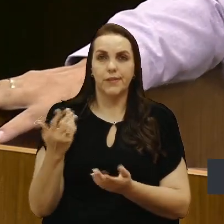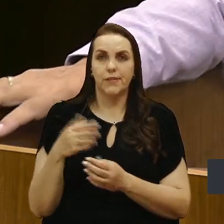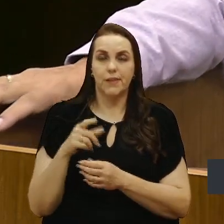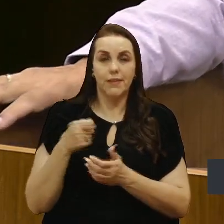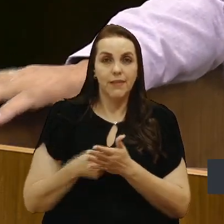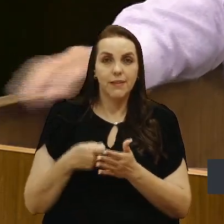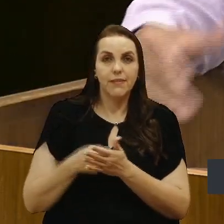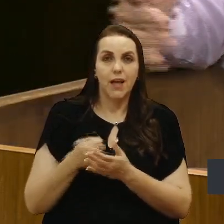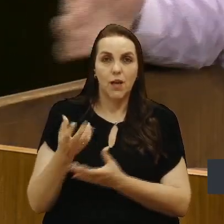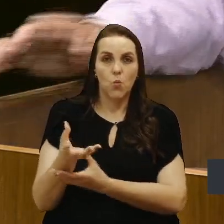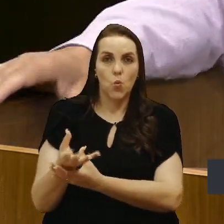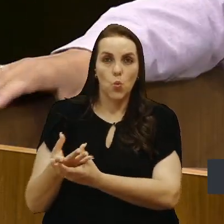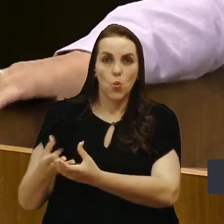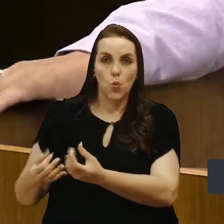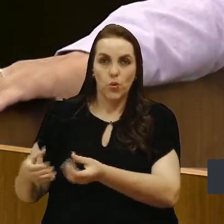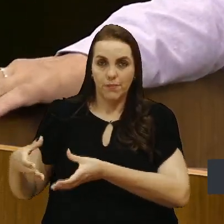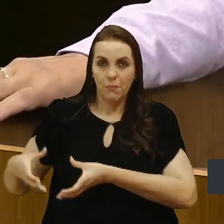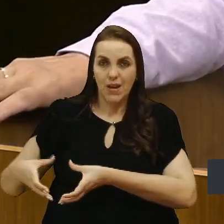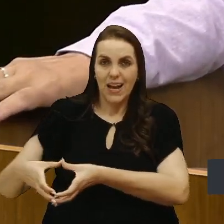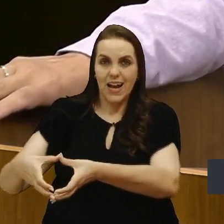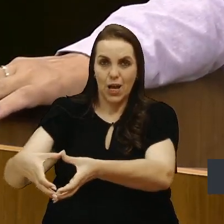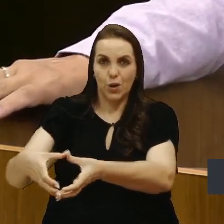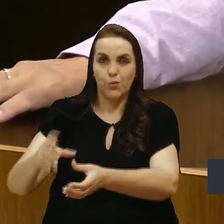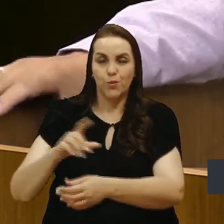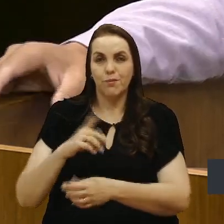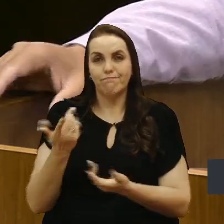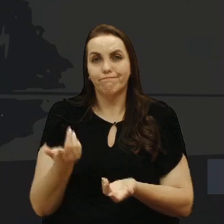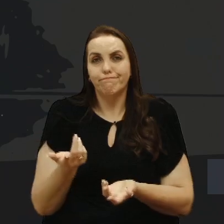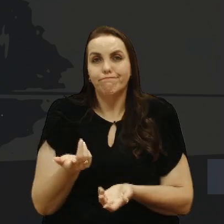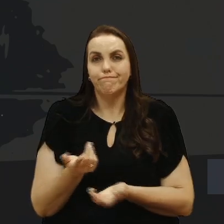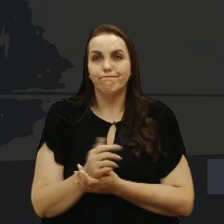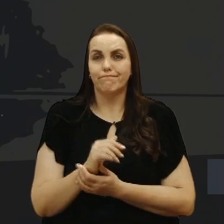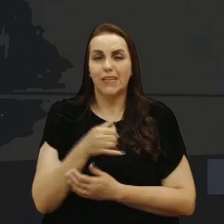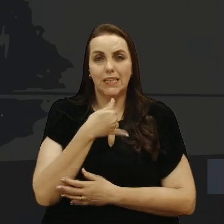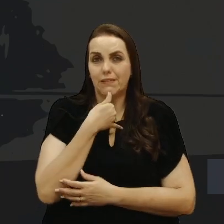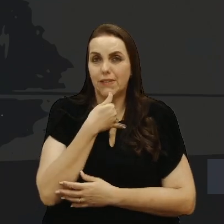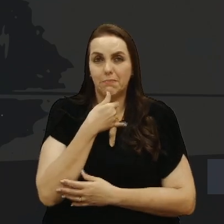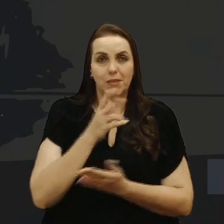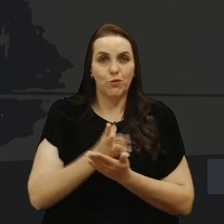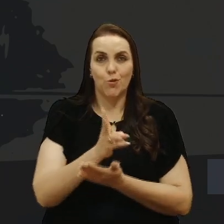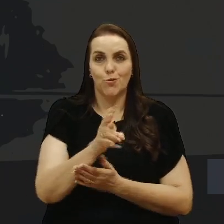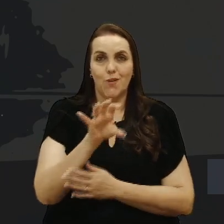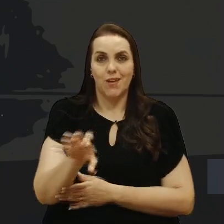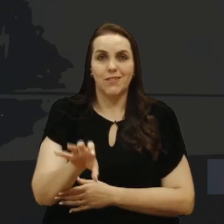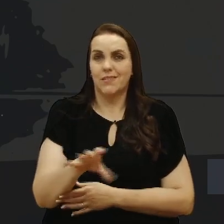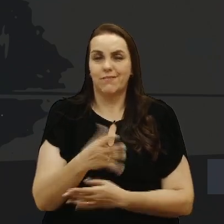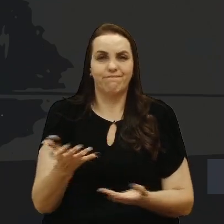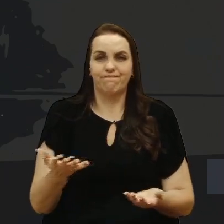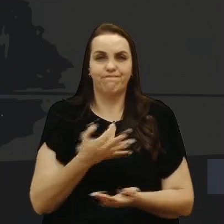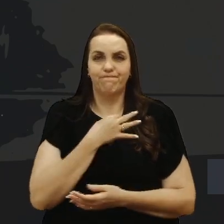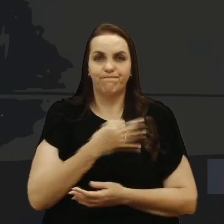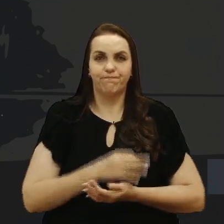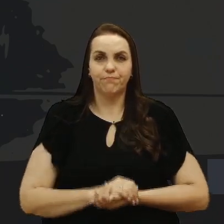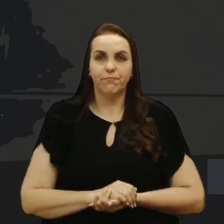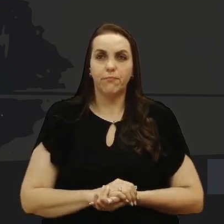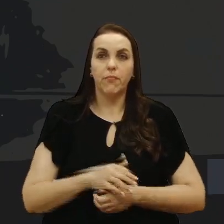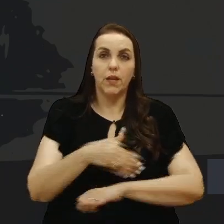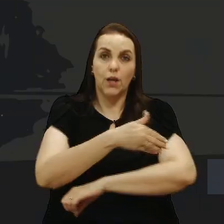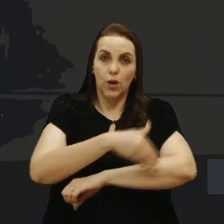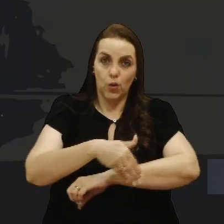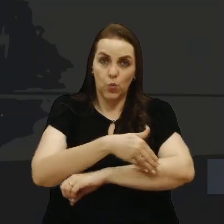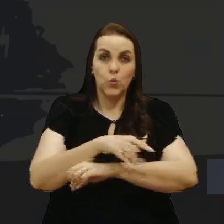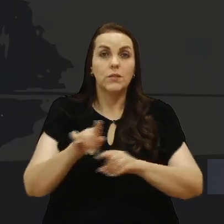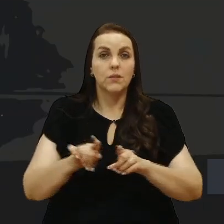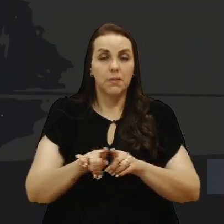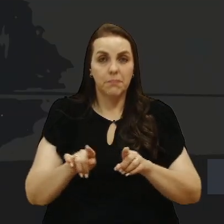canalizar aquilo ali, porque do jeito que está não dá para continuar. Infelizmente não tem como. E a situação das ruas ali, como vocês podem